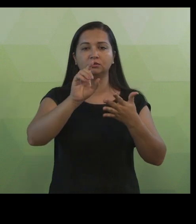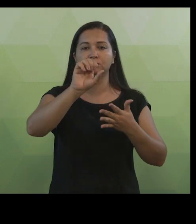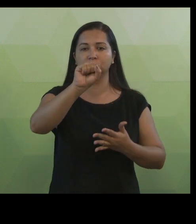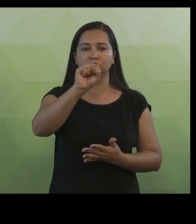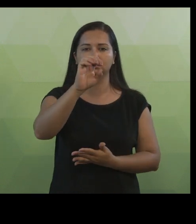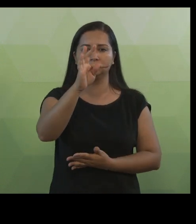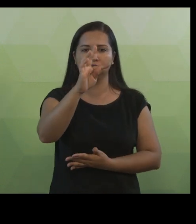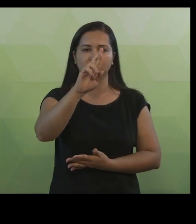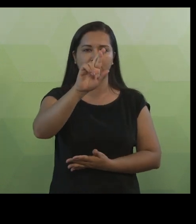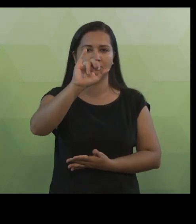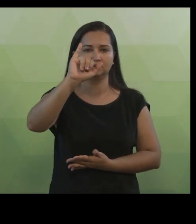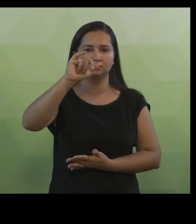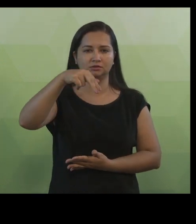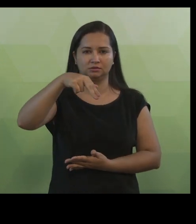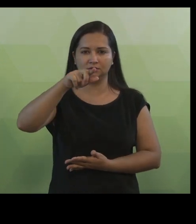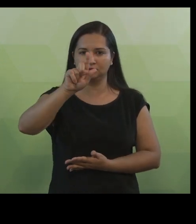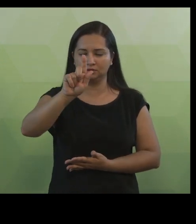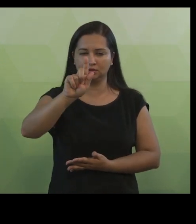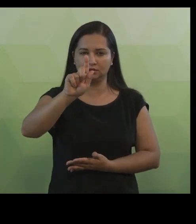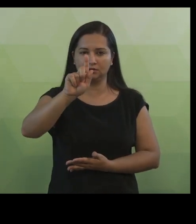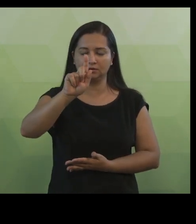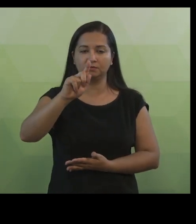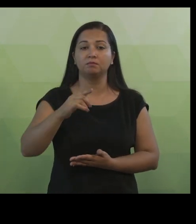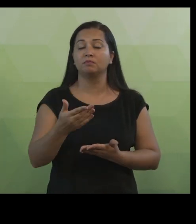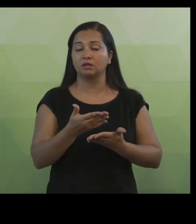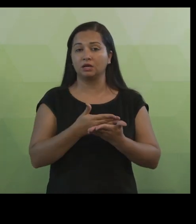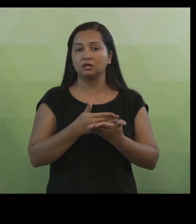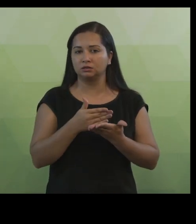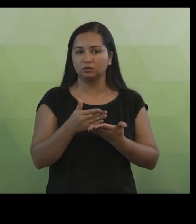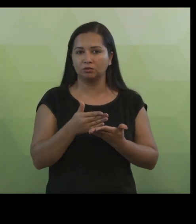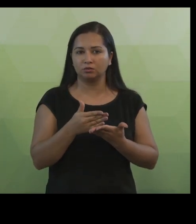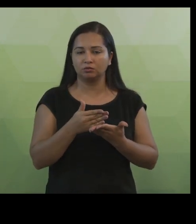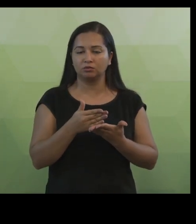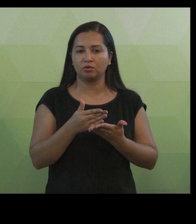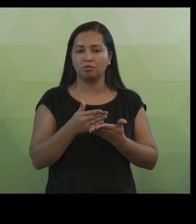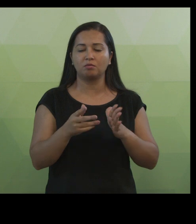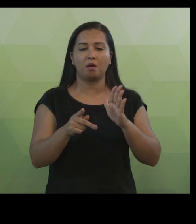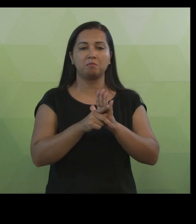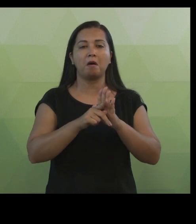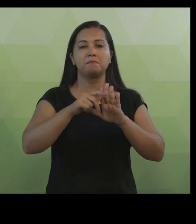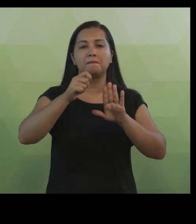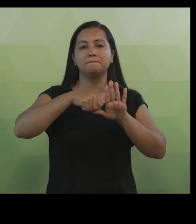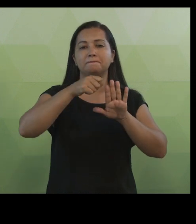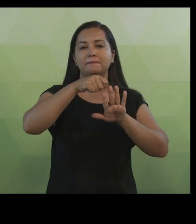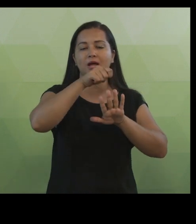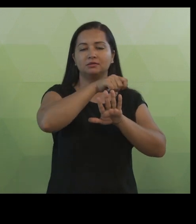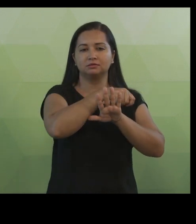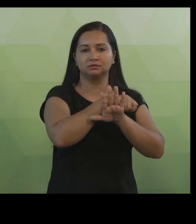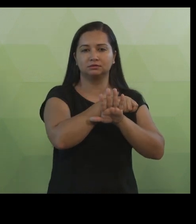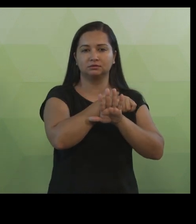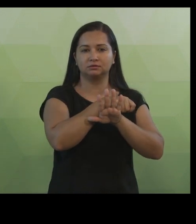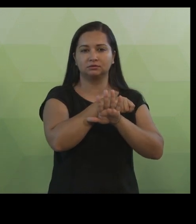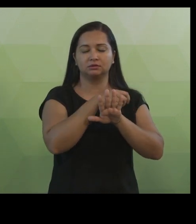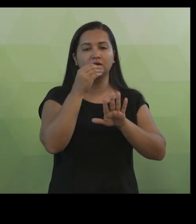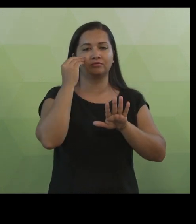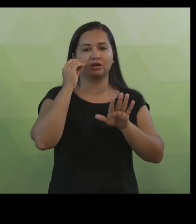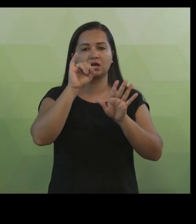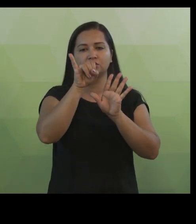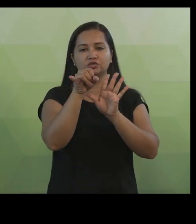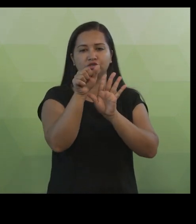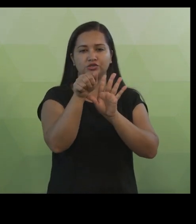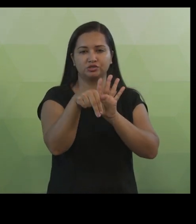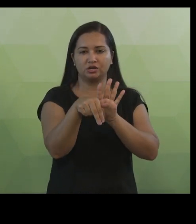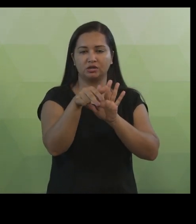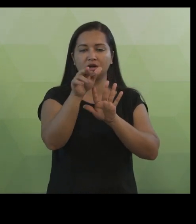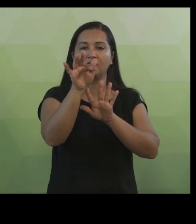Deste modo, temos um array com 10 elementos do tipo inteiro. Nesse outro exemplo aqui, eu tenho uma